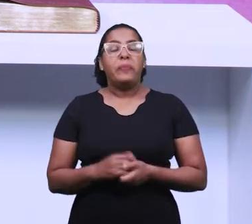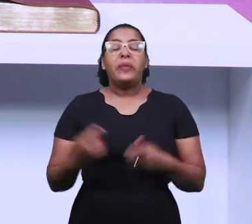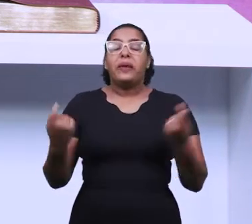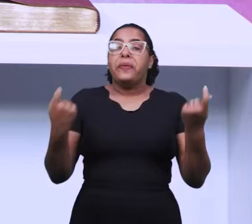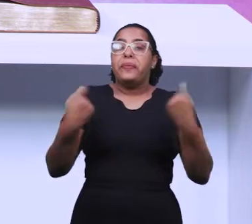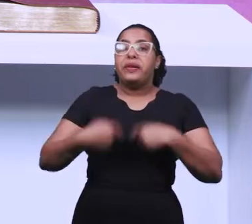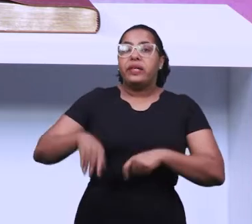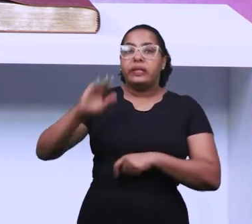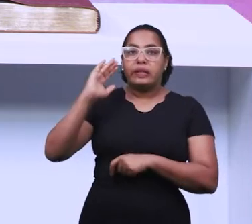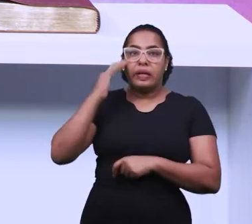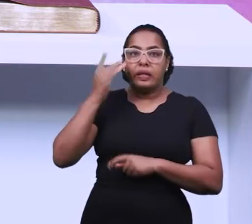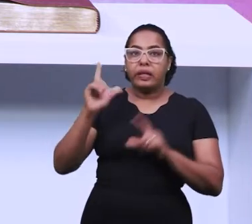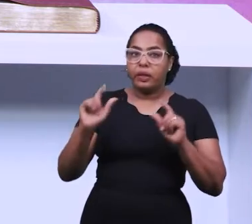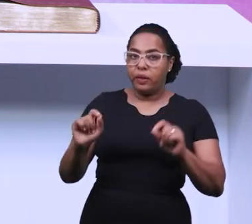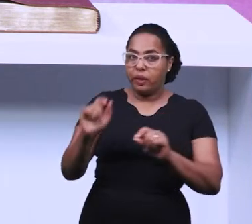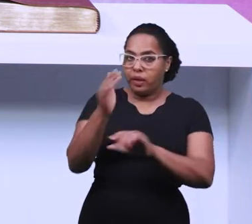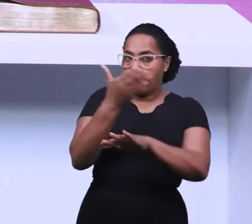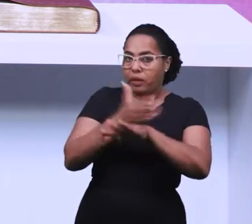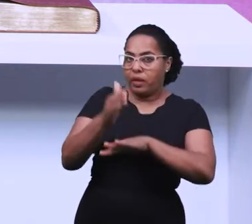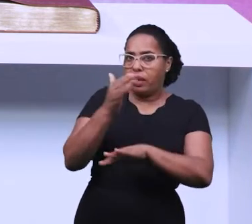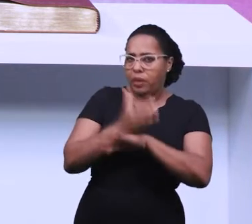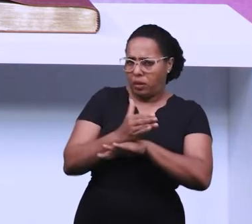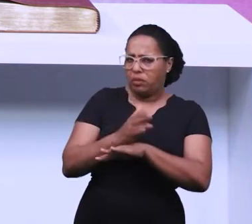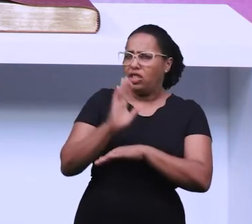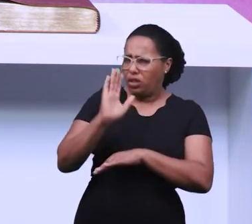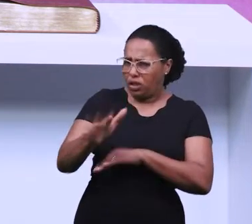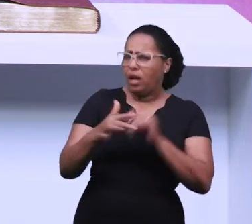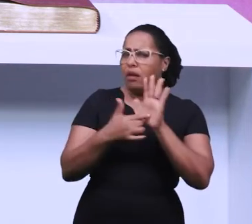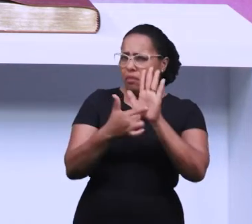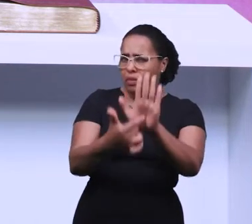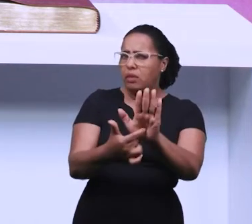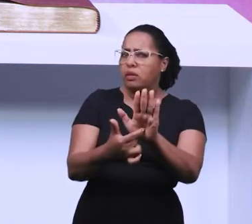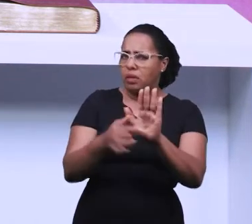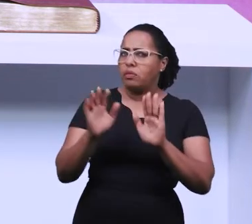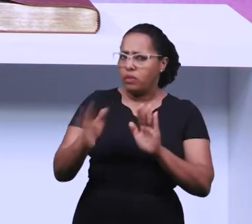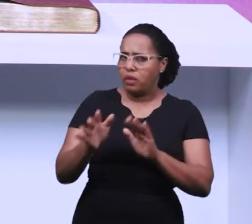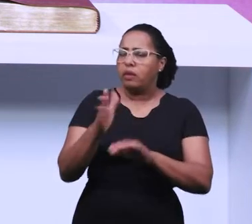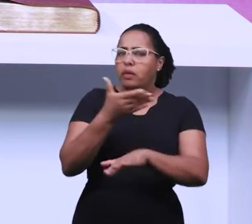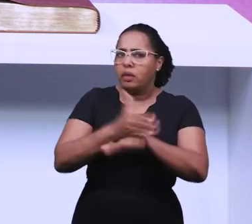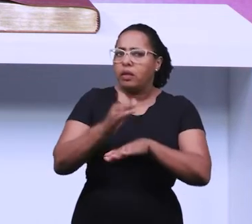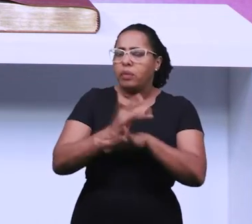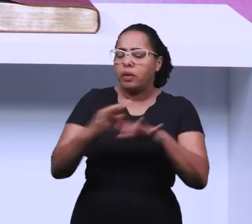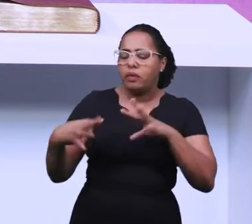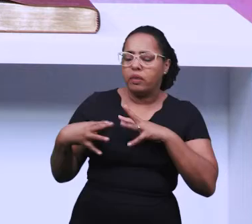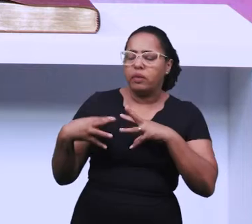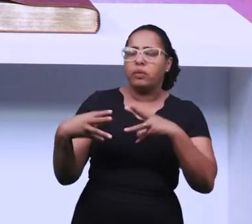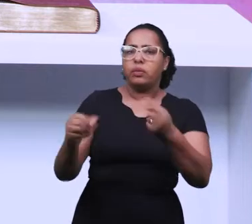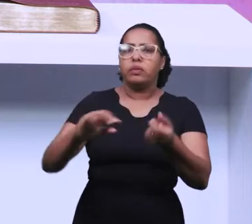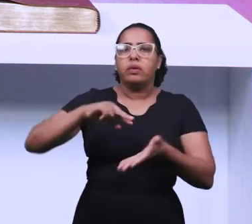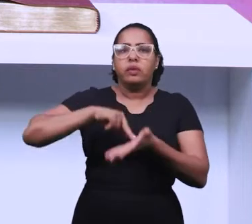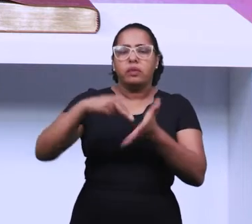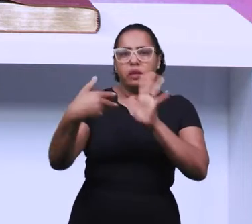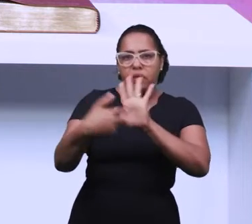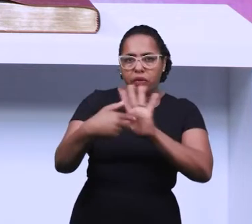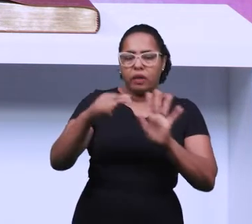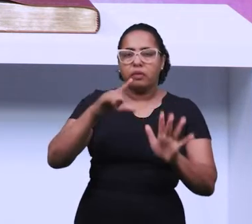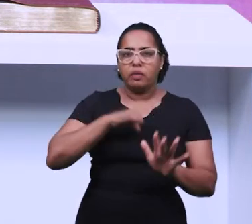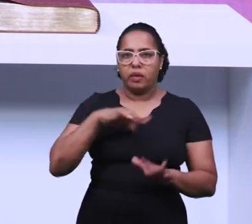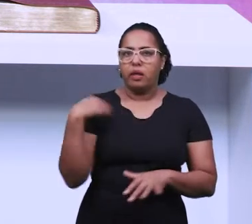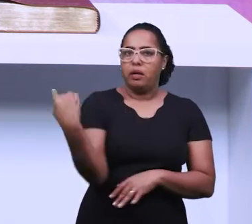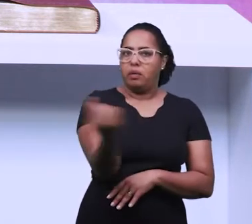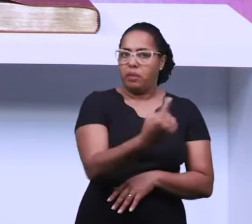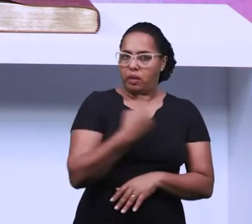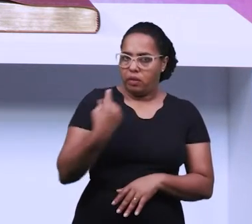Vamos então entender o que na prática, na verdade nós já falamos, um pouco do que na prática tudo isso